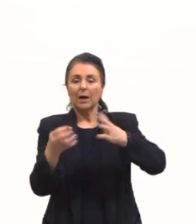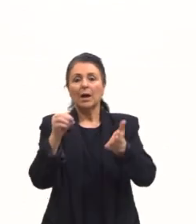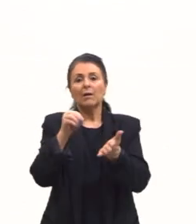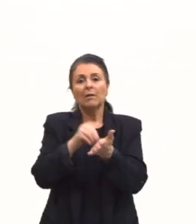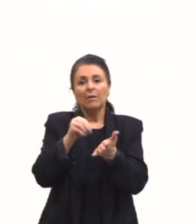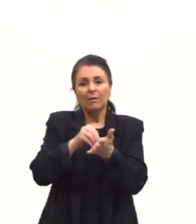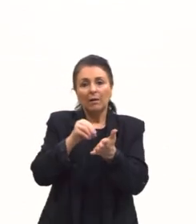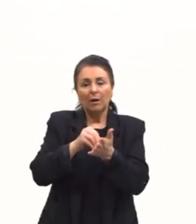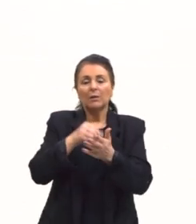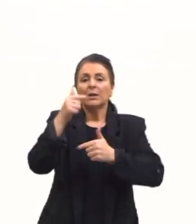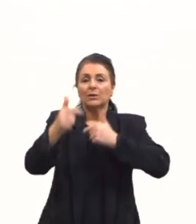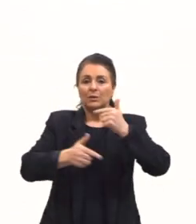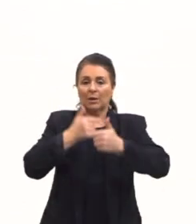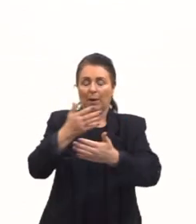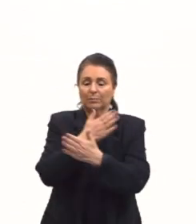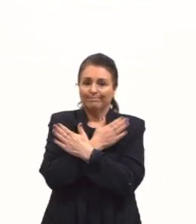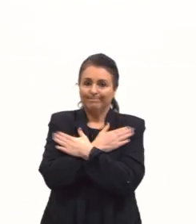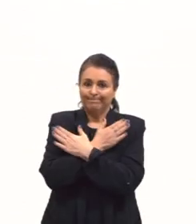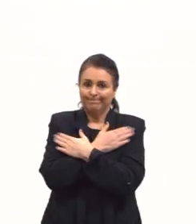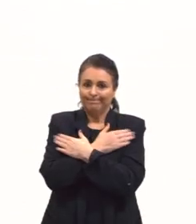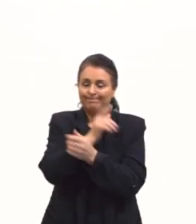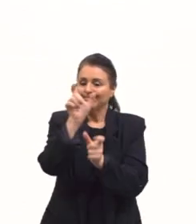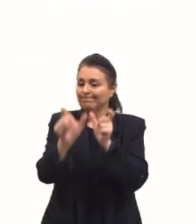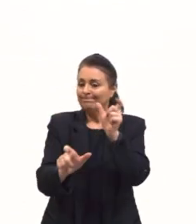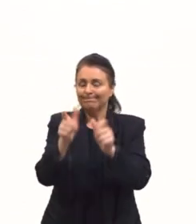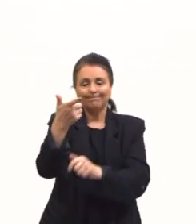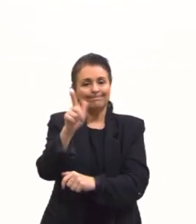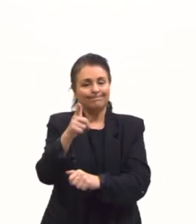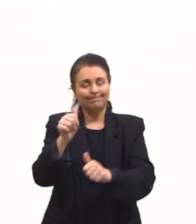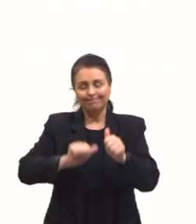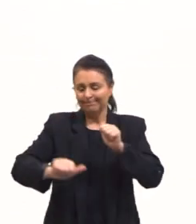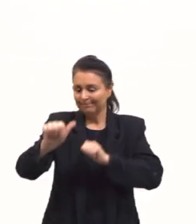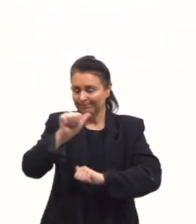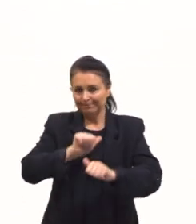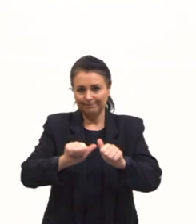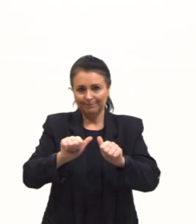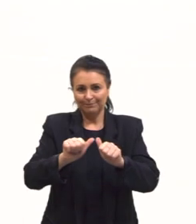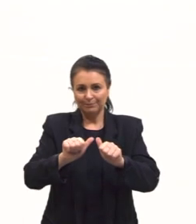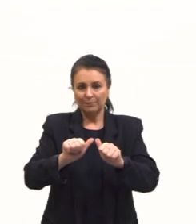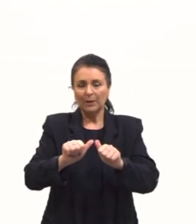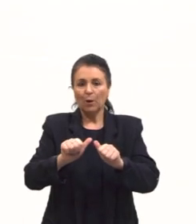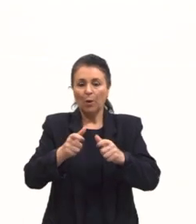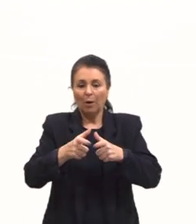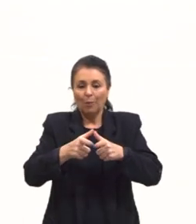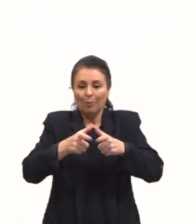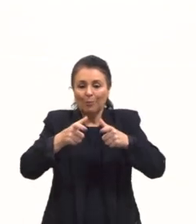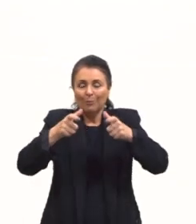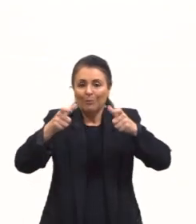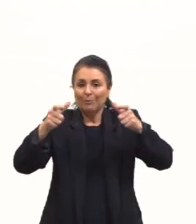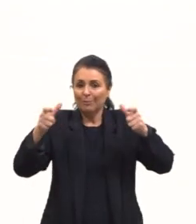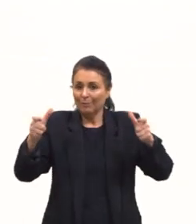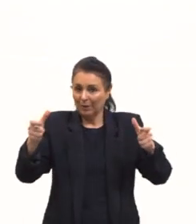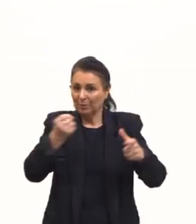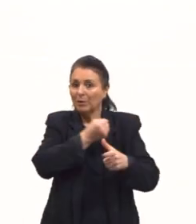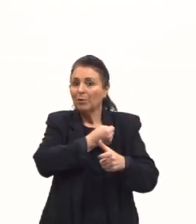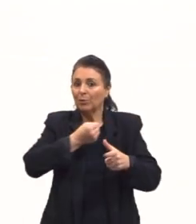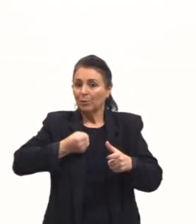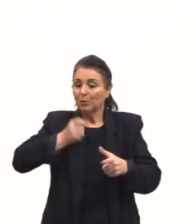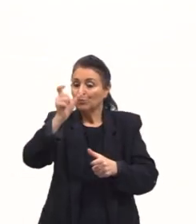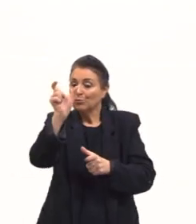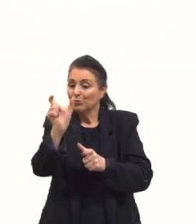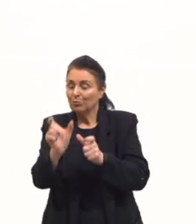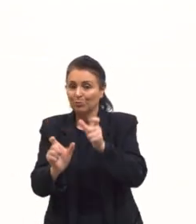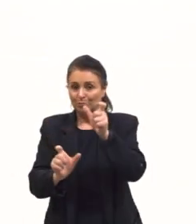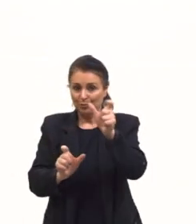pessoa não vem com uma qualificação e acaba Então engrossando essas massas de pessoas ali que vão